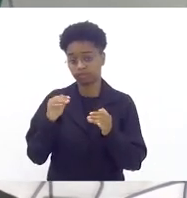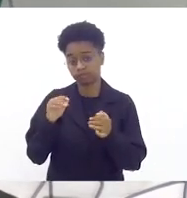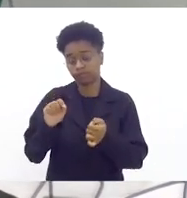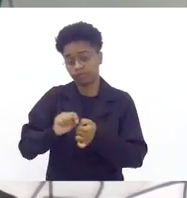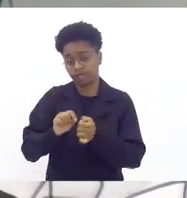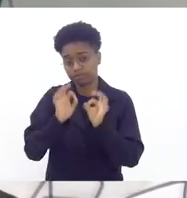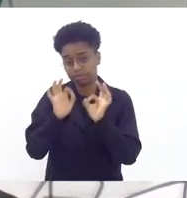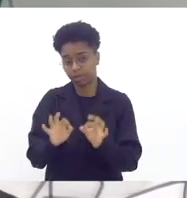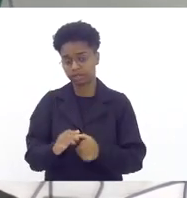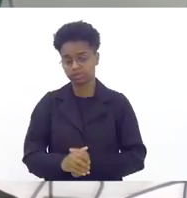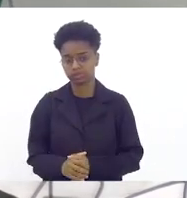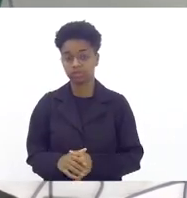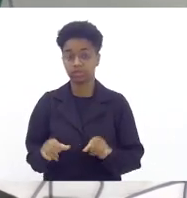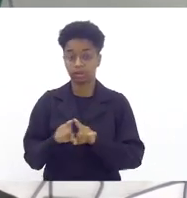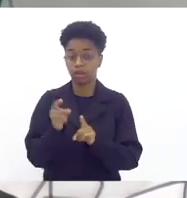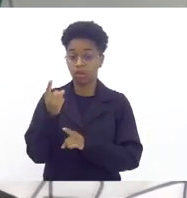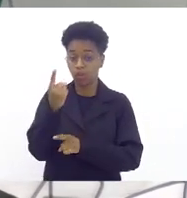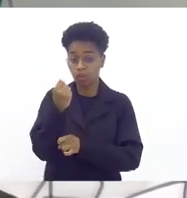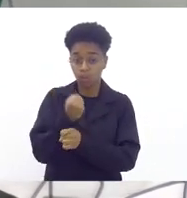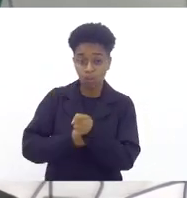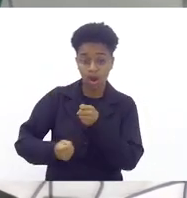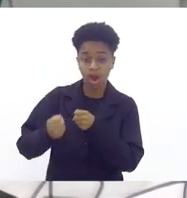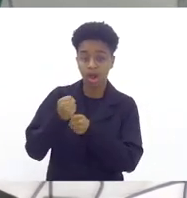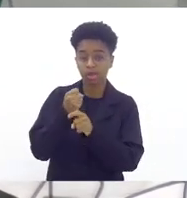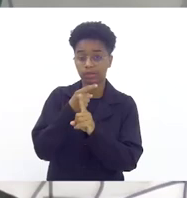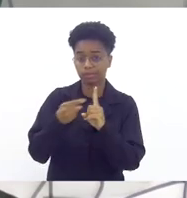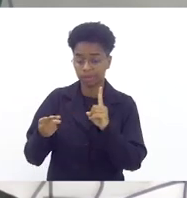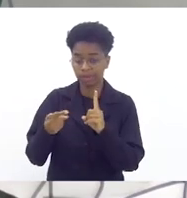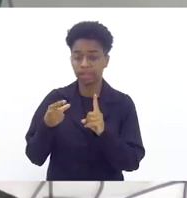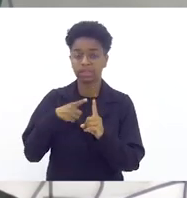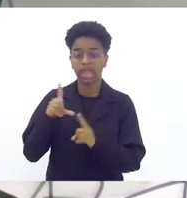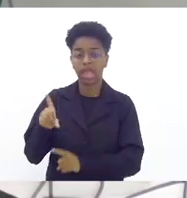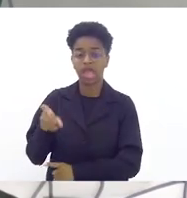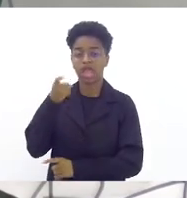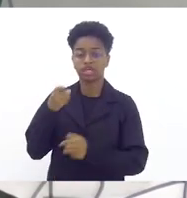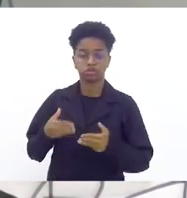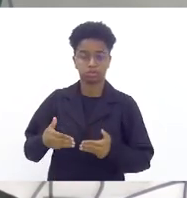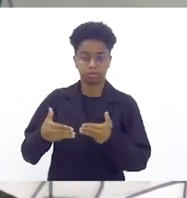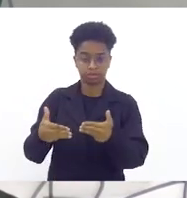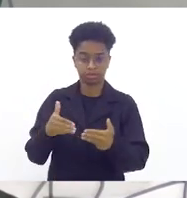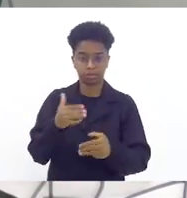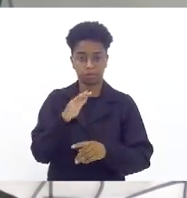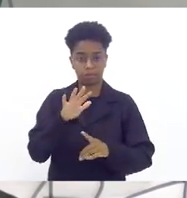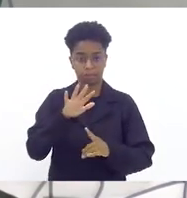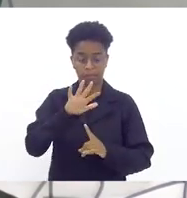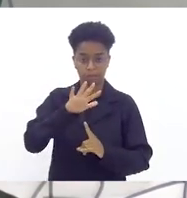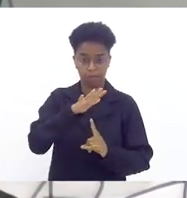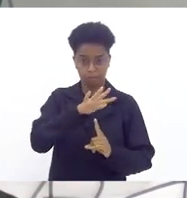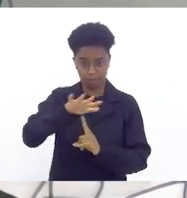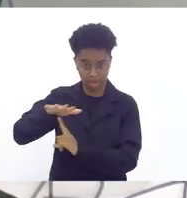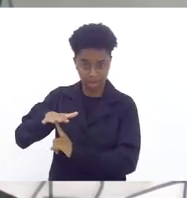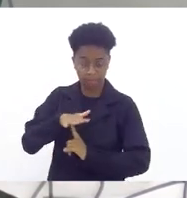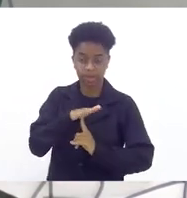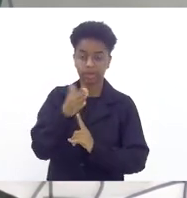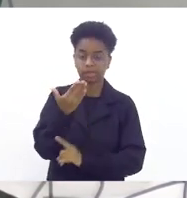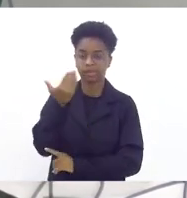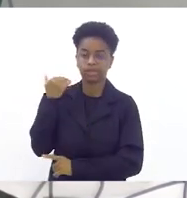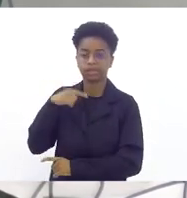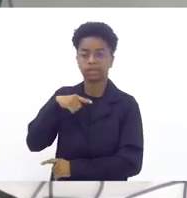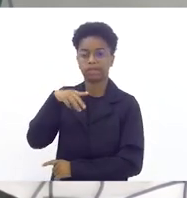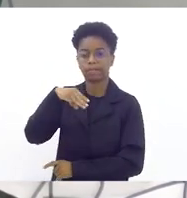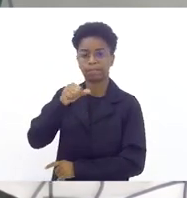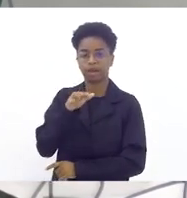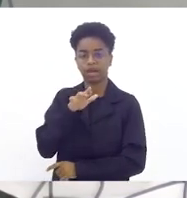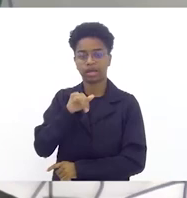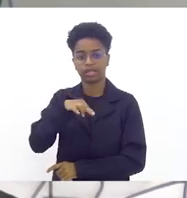que há um ano e meio atrás o Fórum dos Ex-Ministros de Meio Ambiente, que eu participo na época com a Marina Silva, a